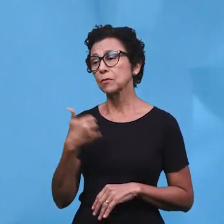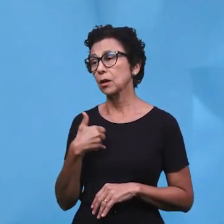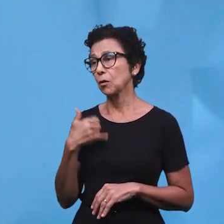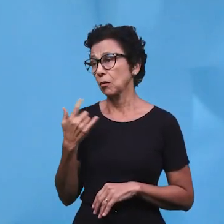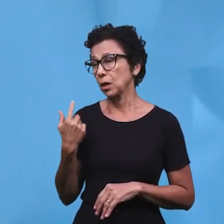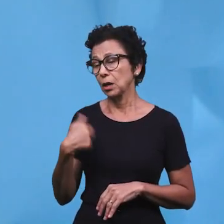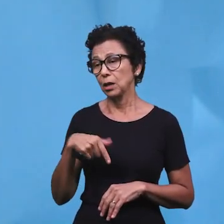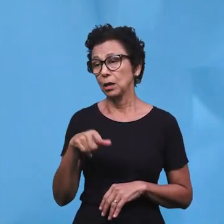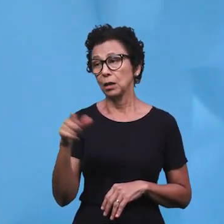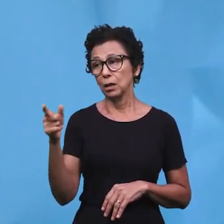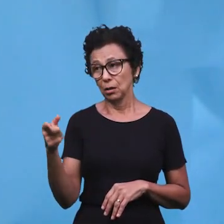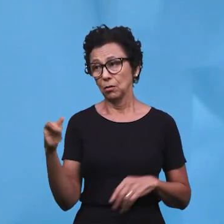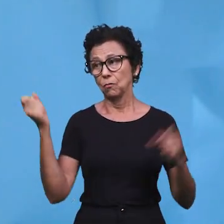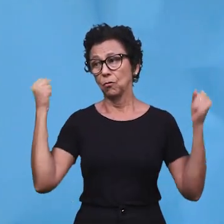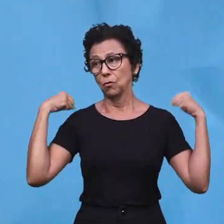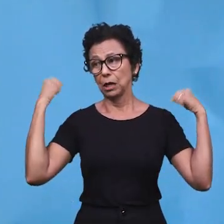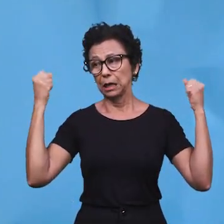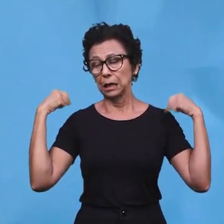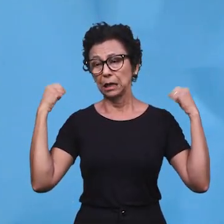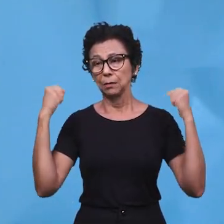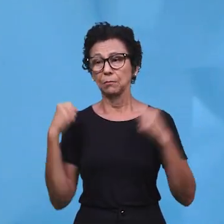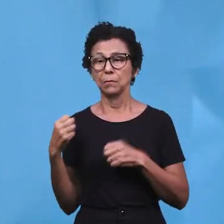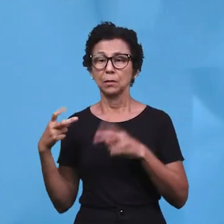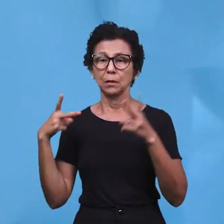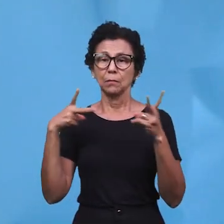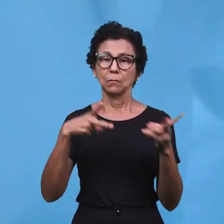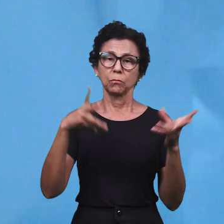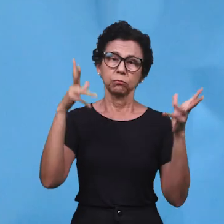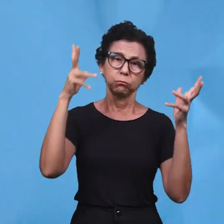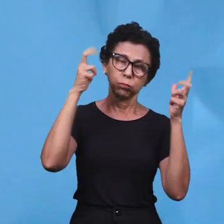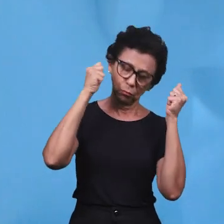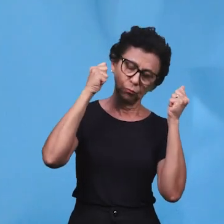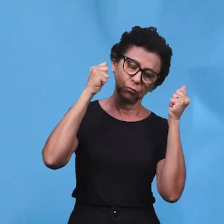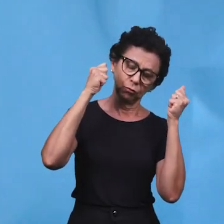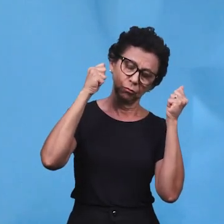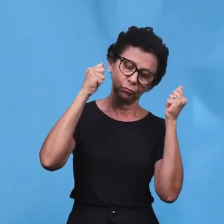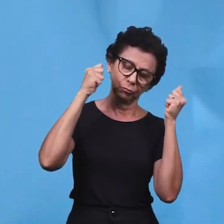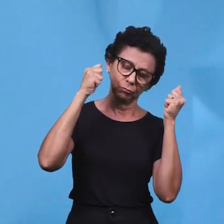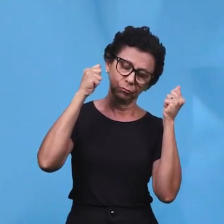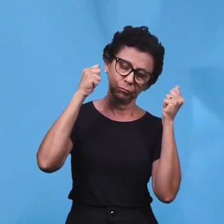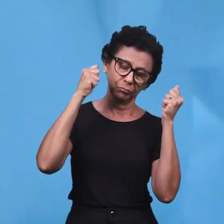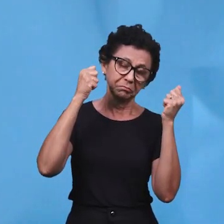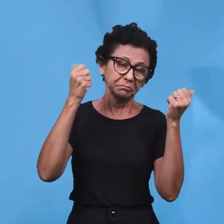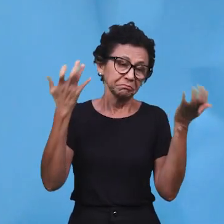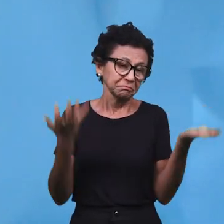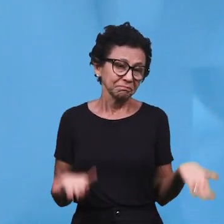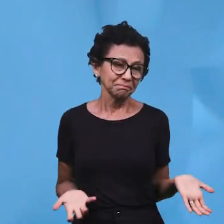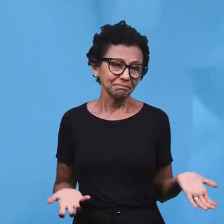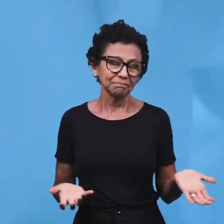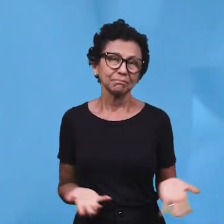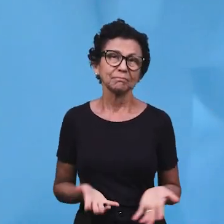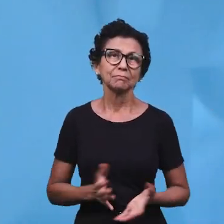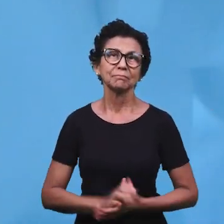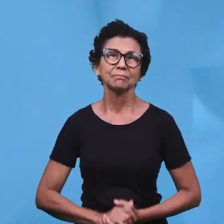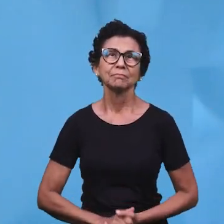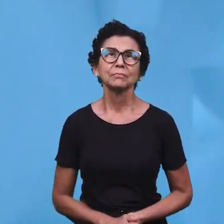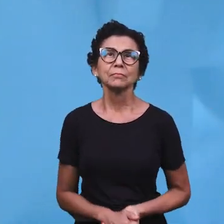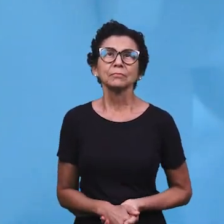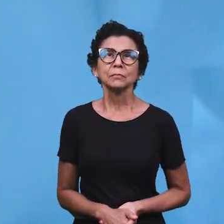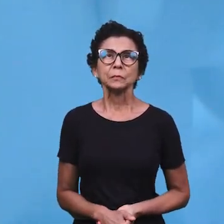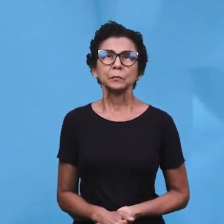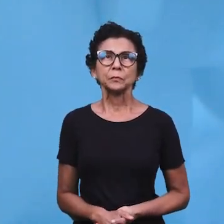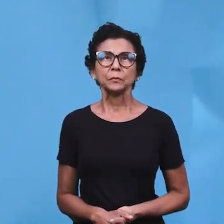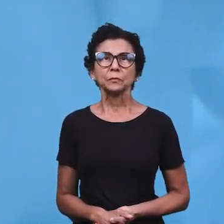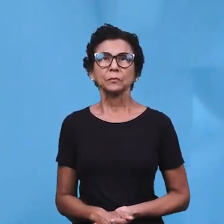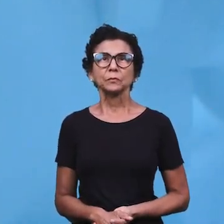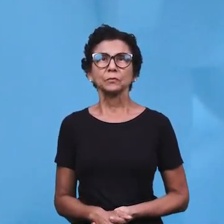chegam da atividade física e capotam, desabam. apagam. Então, assim, não tem como eu contraindicar isso.